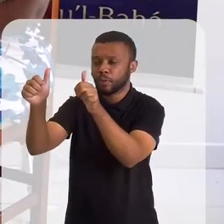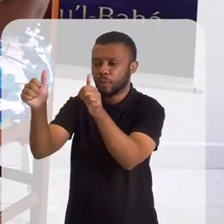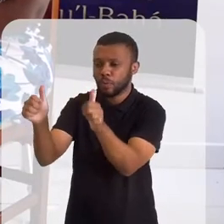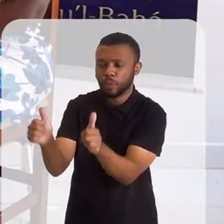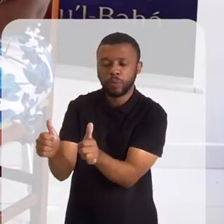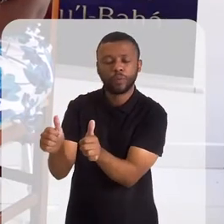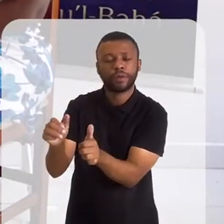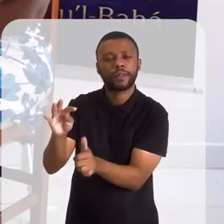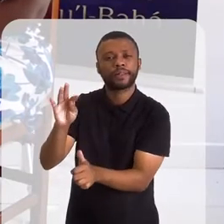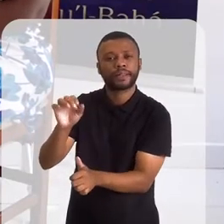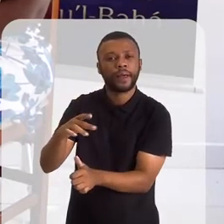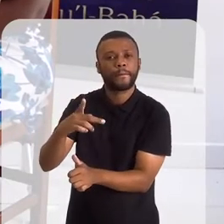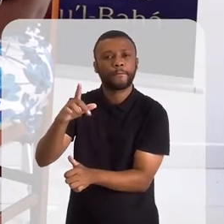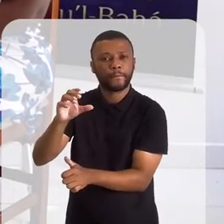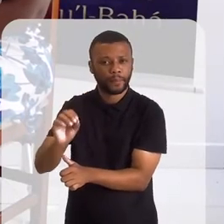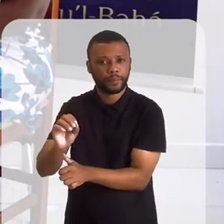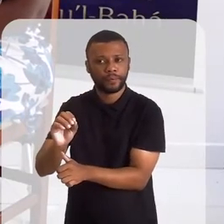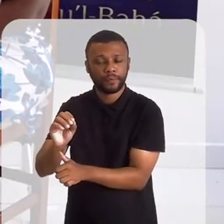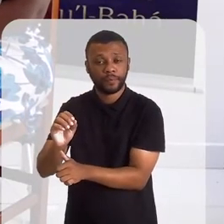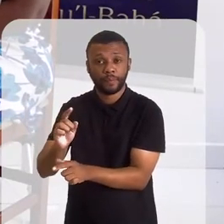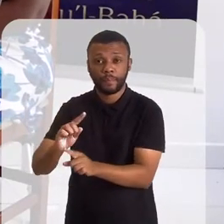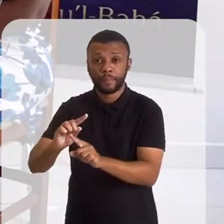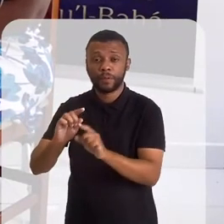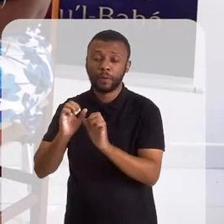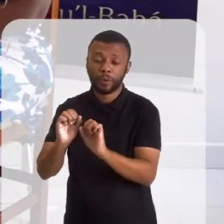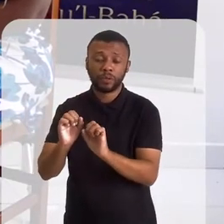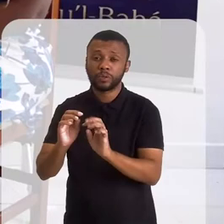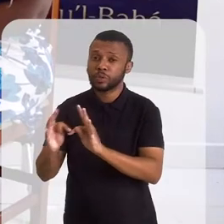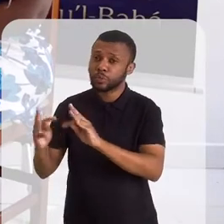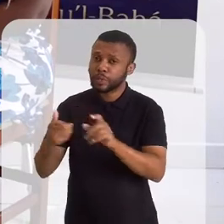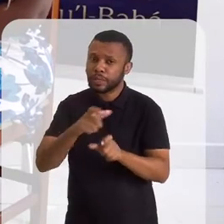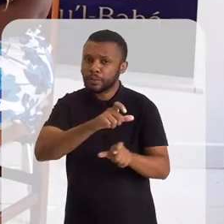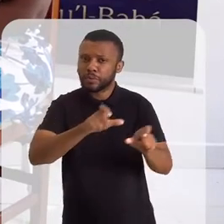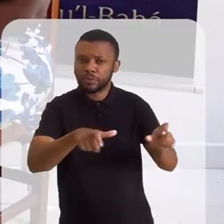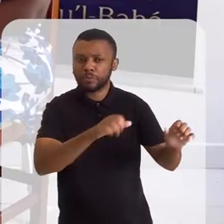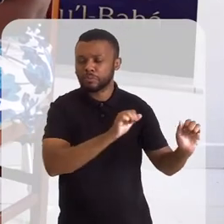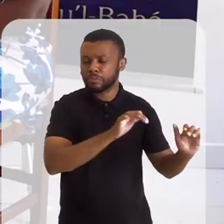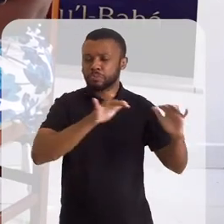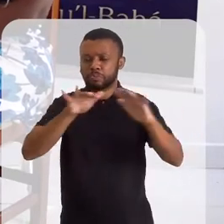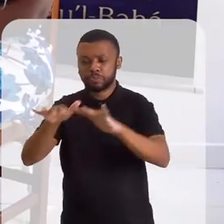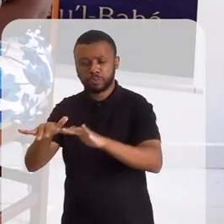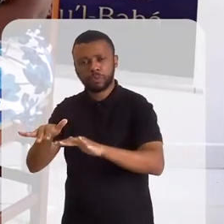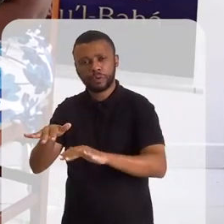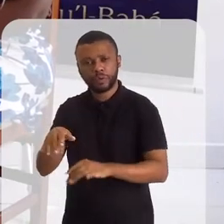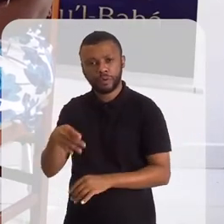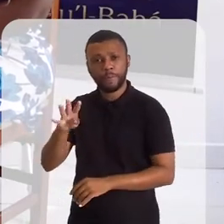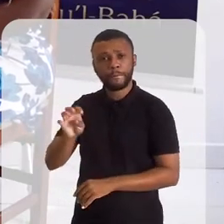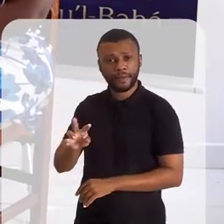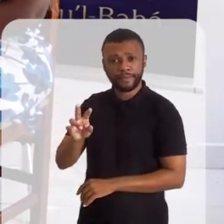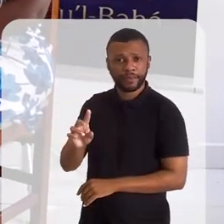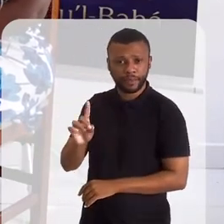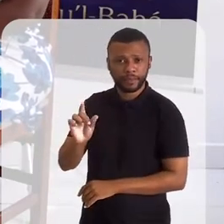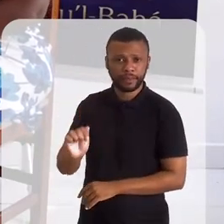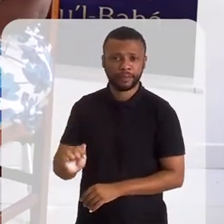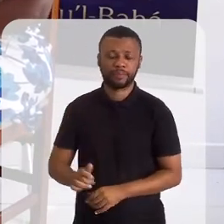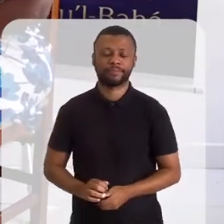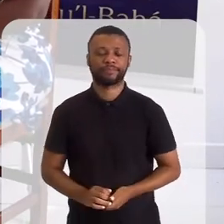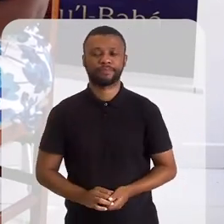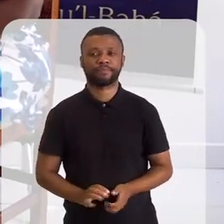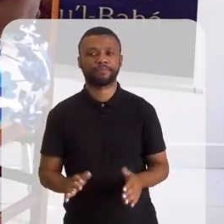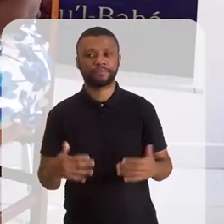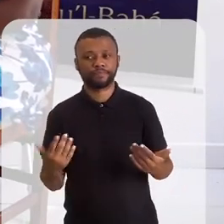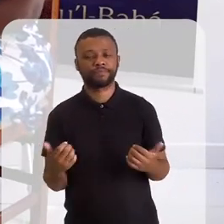E aí, esses templos, não só a comunidade Bahá'í é bem-vinda, mas sim toda a comunidade que esteja ali morando em volta do